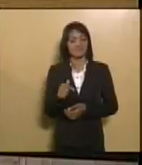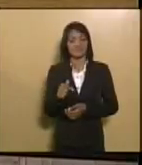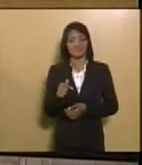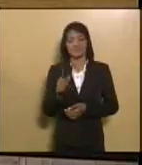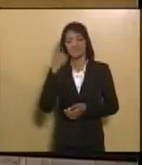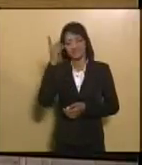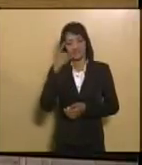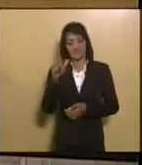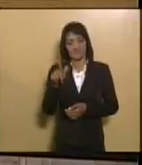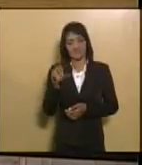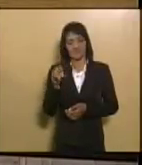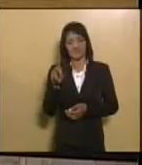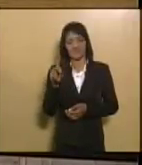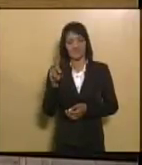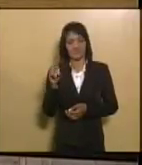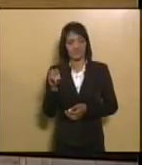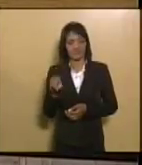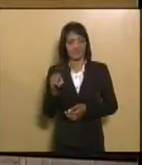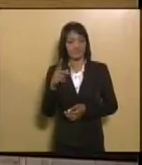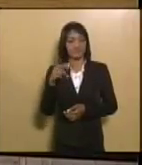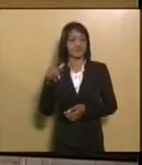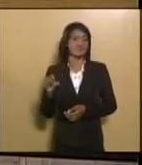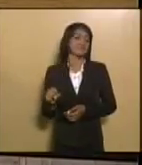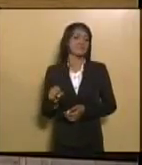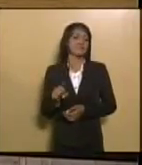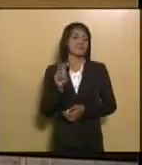Passos. Requerimento número